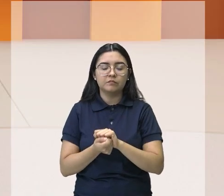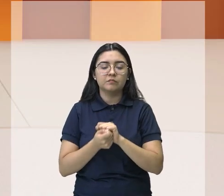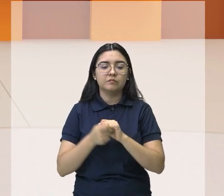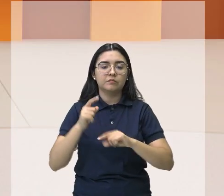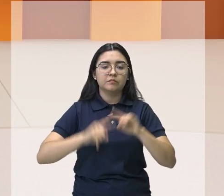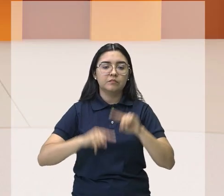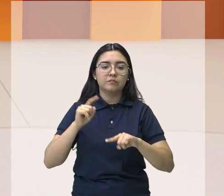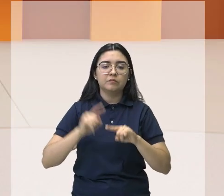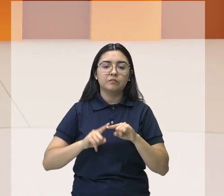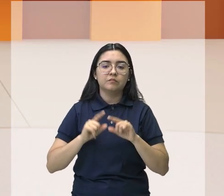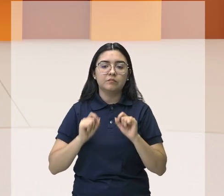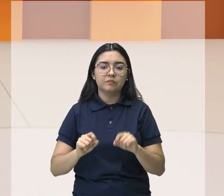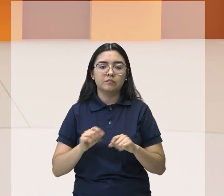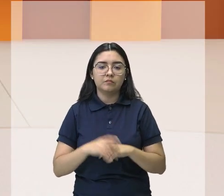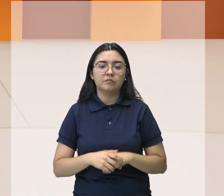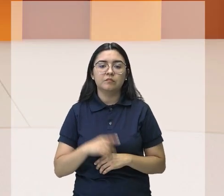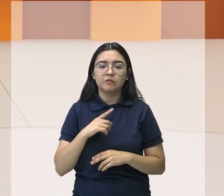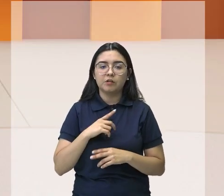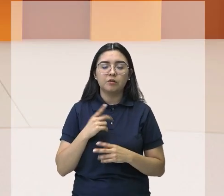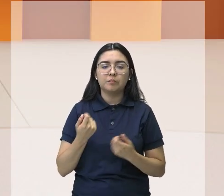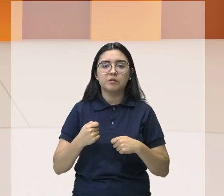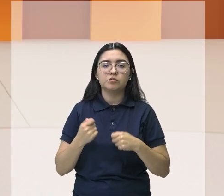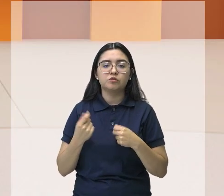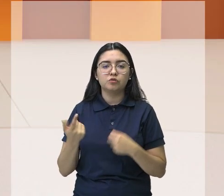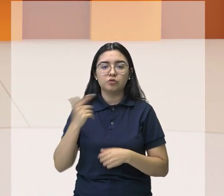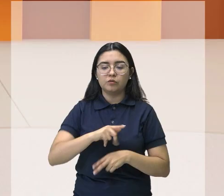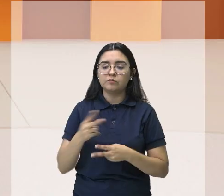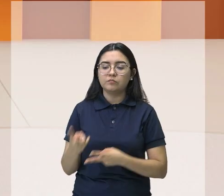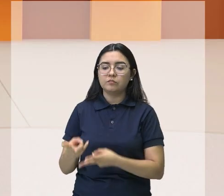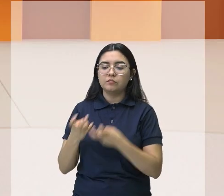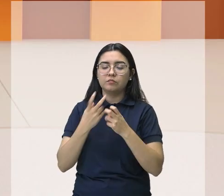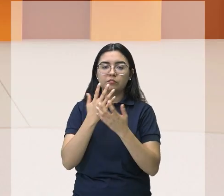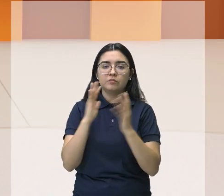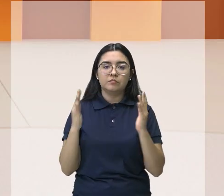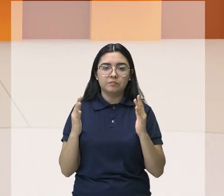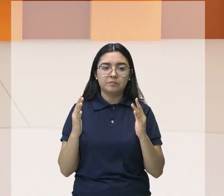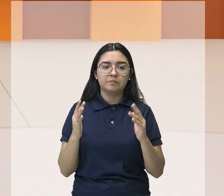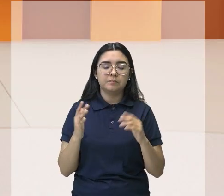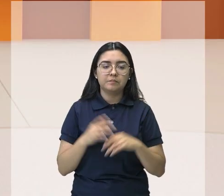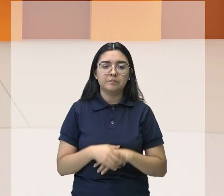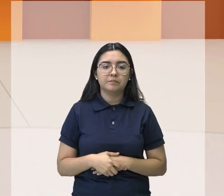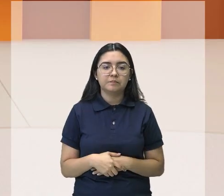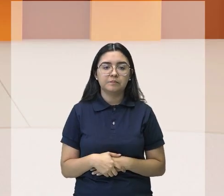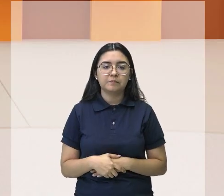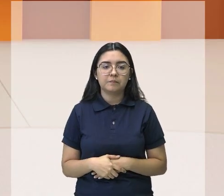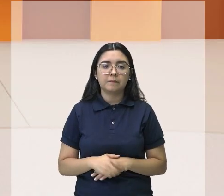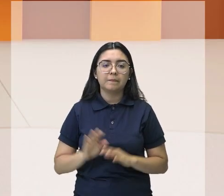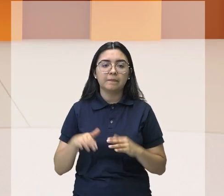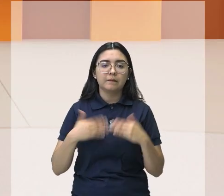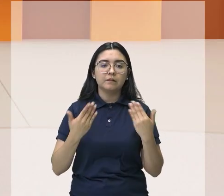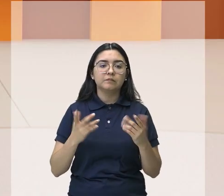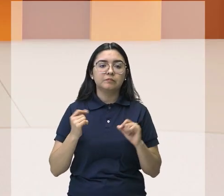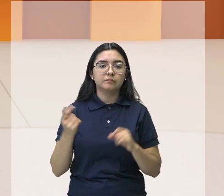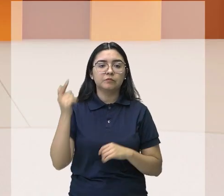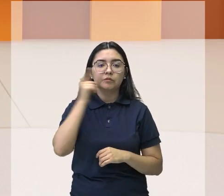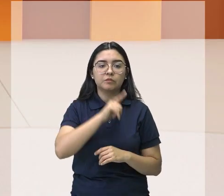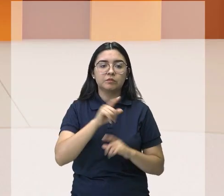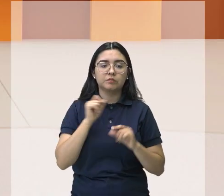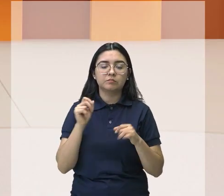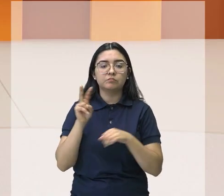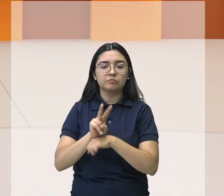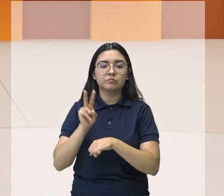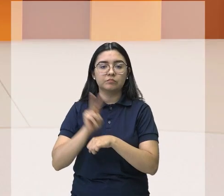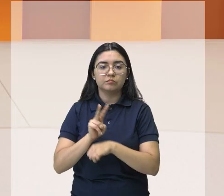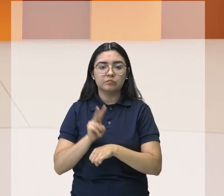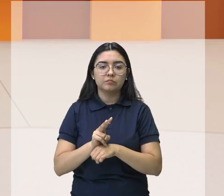produto, eu deixo de tirar da natureza, eu deixo de fazer aquela extração. E aí conseguimos